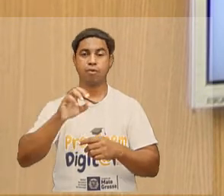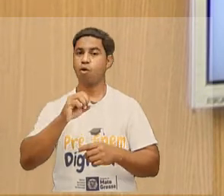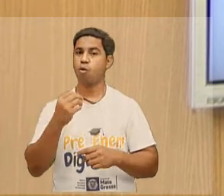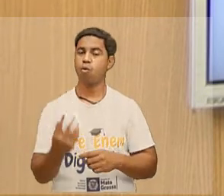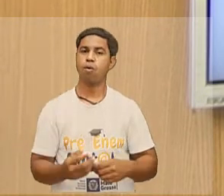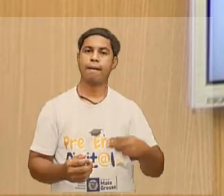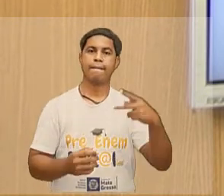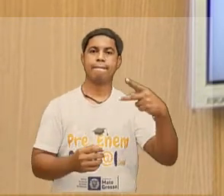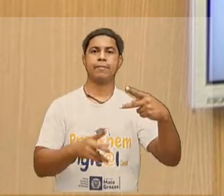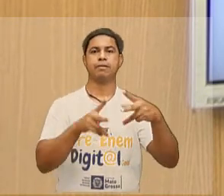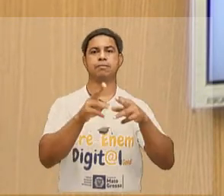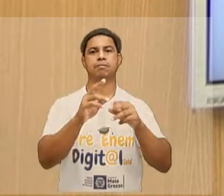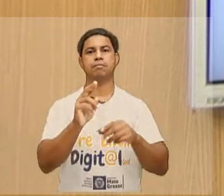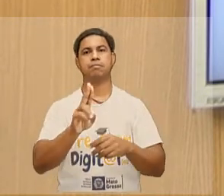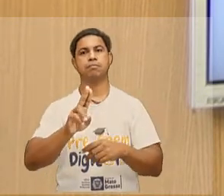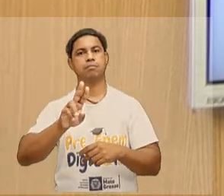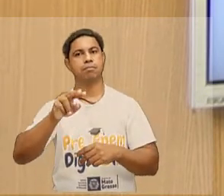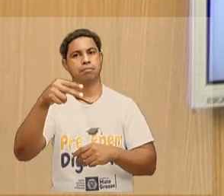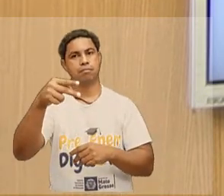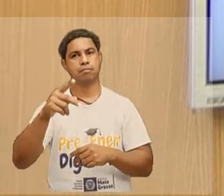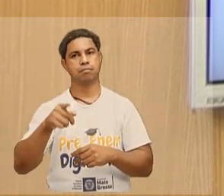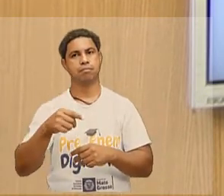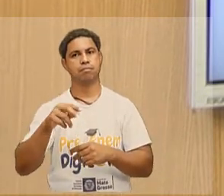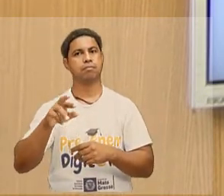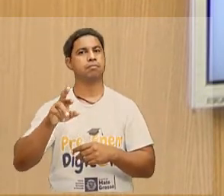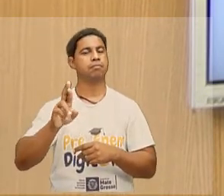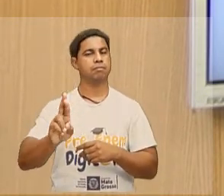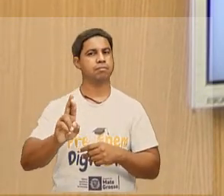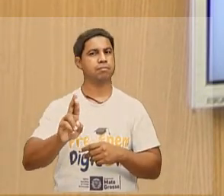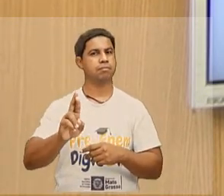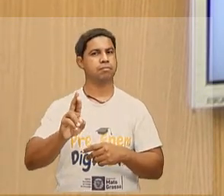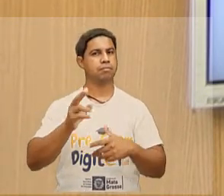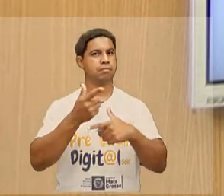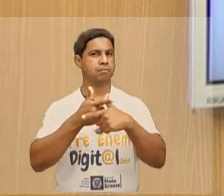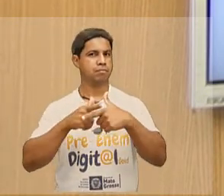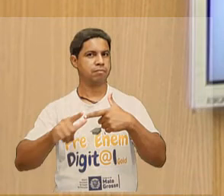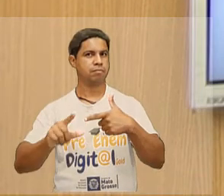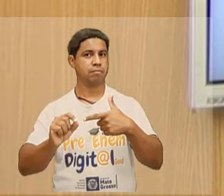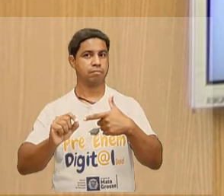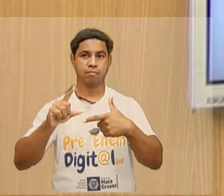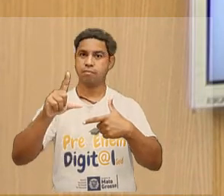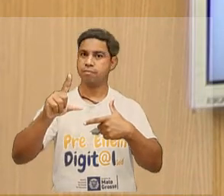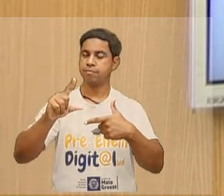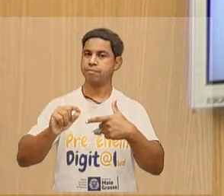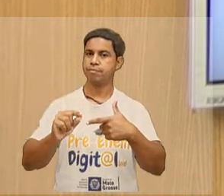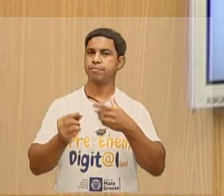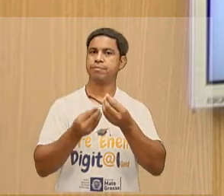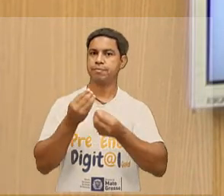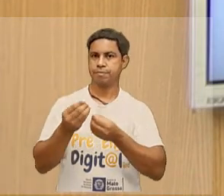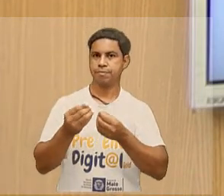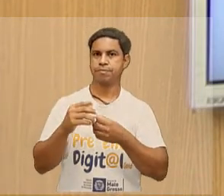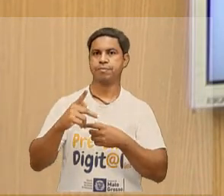Ou P igual a U ao quadrado sobre R. Veja que aqui é uma divisão. Quanto maior for essa resistência, menor a